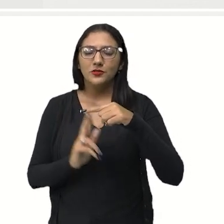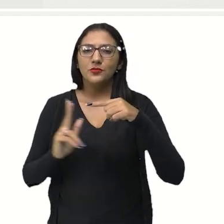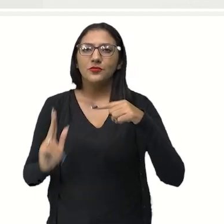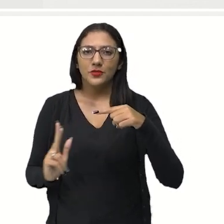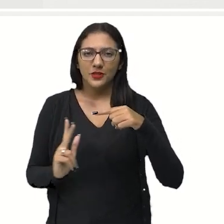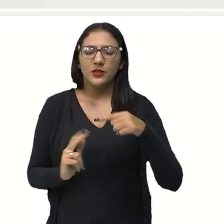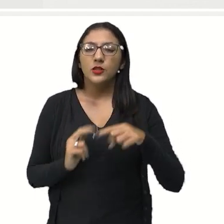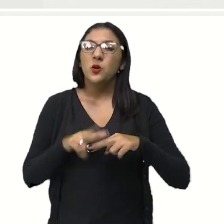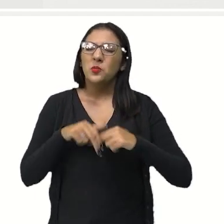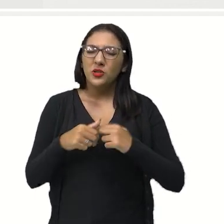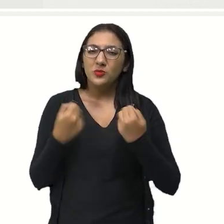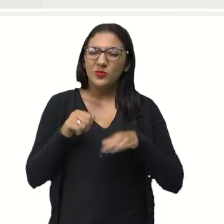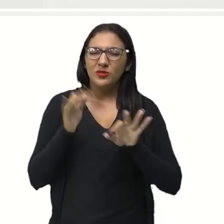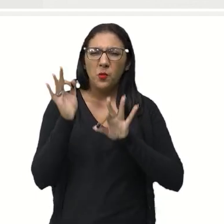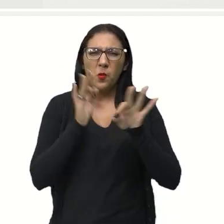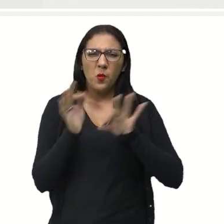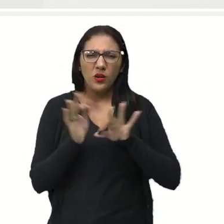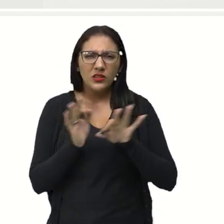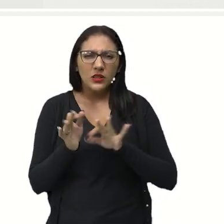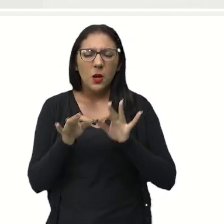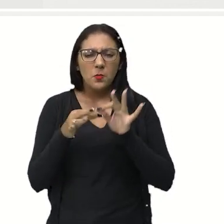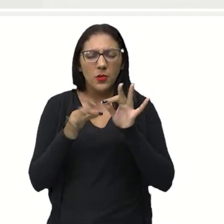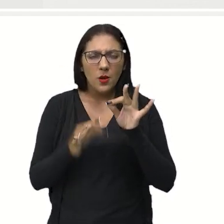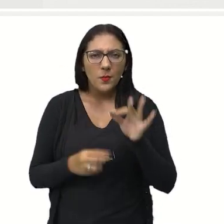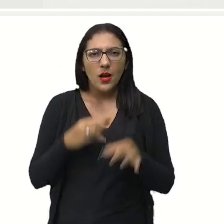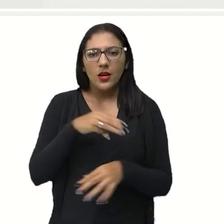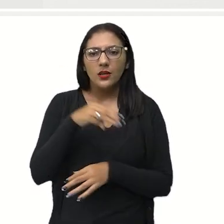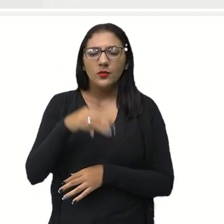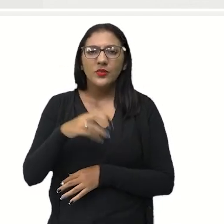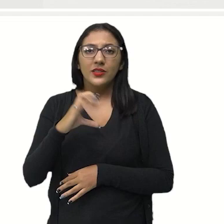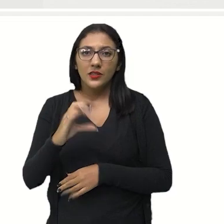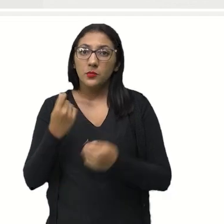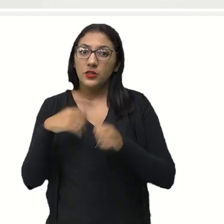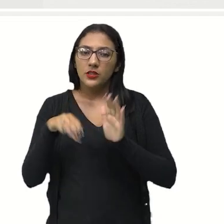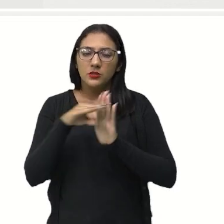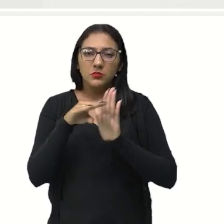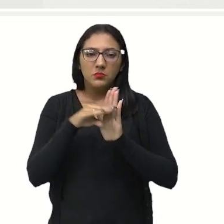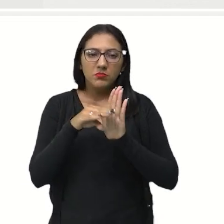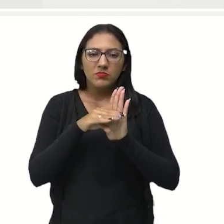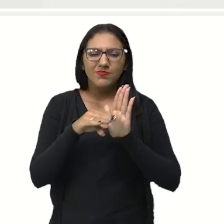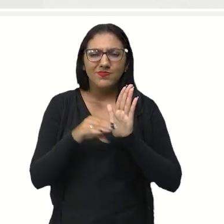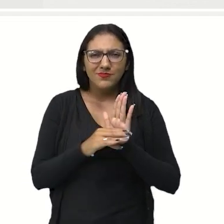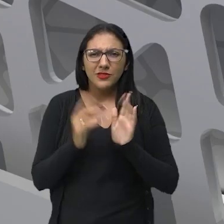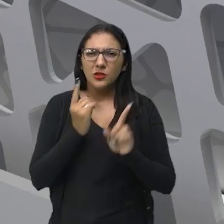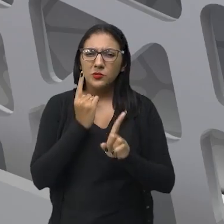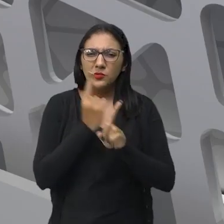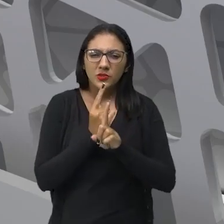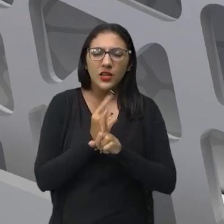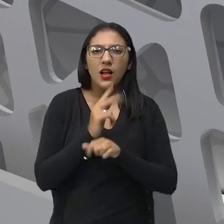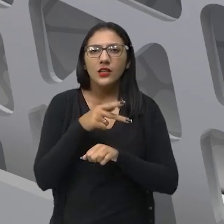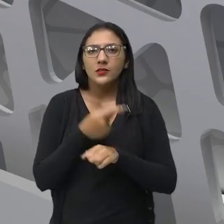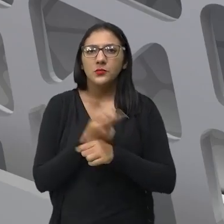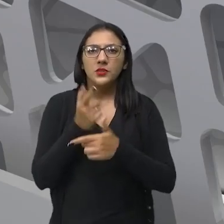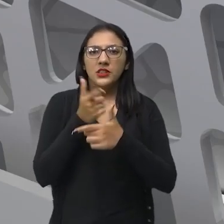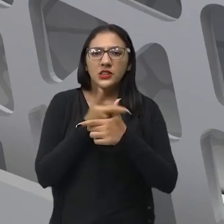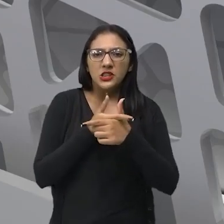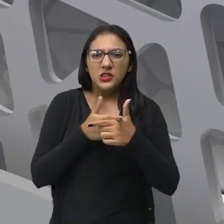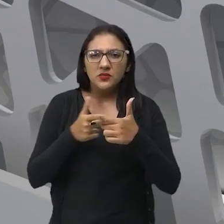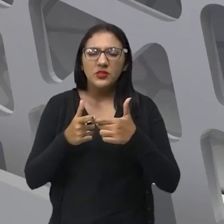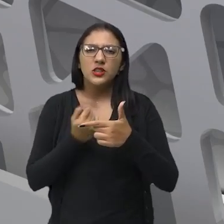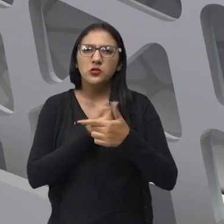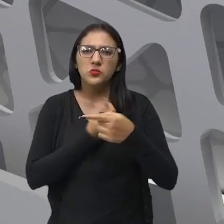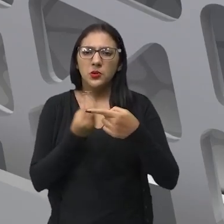Então tem todo esse procedimento aí para obedecer, né? Tirar o MMC, dividir lá